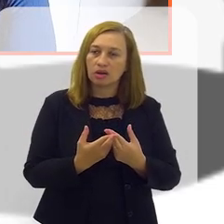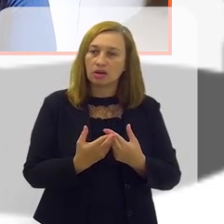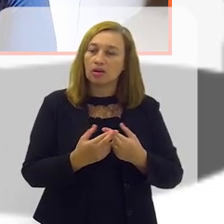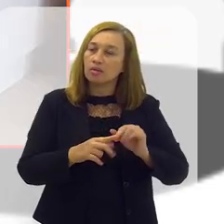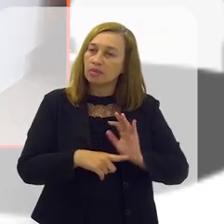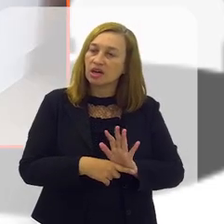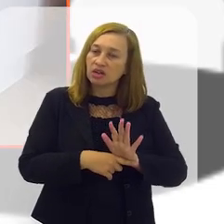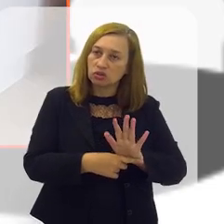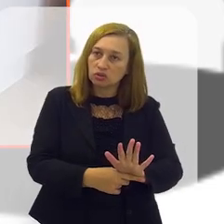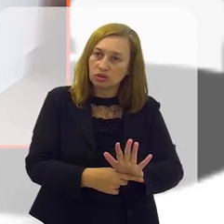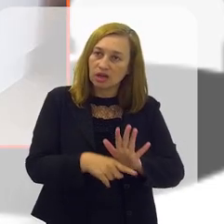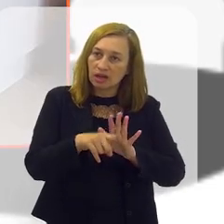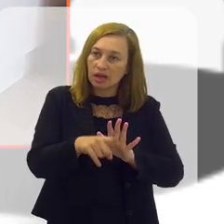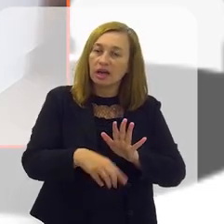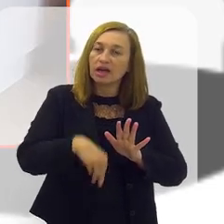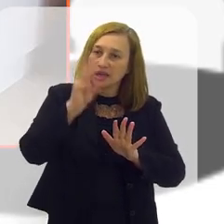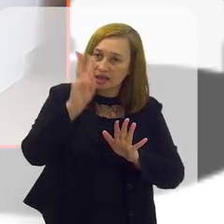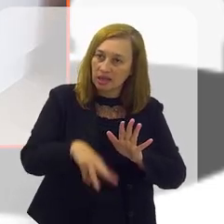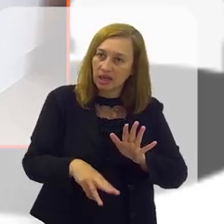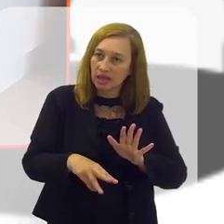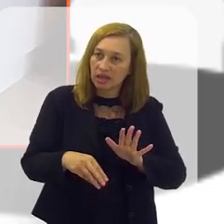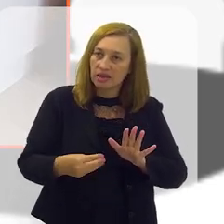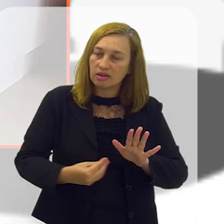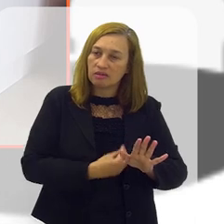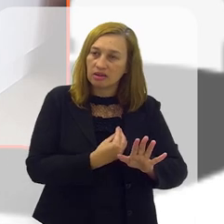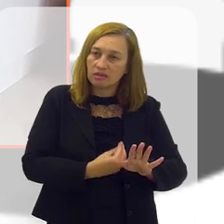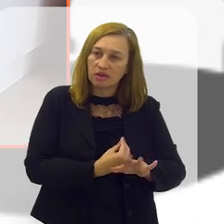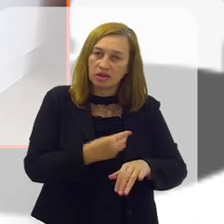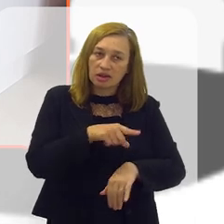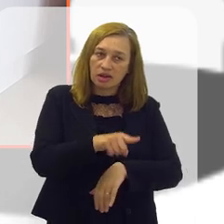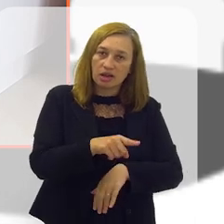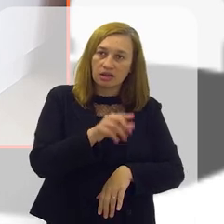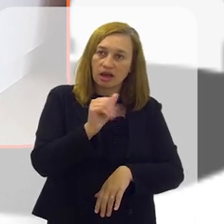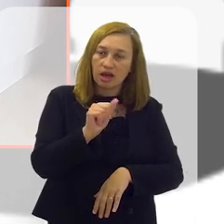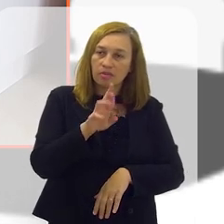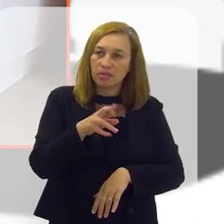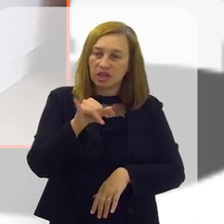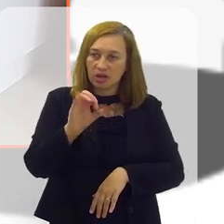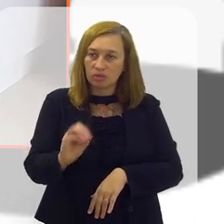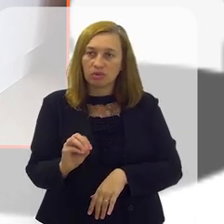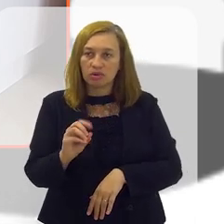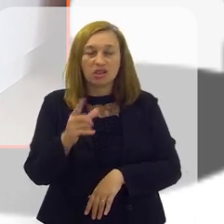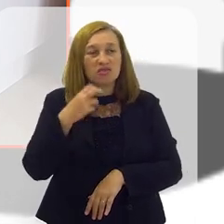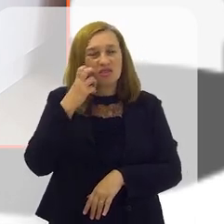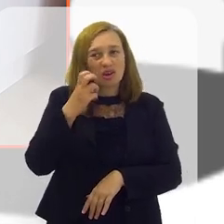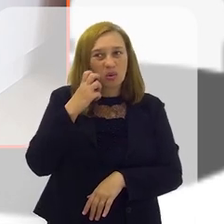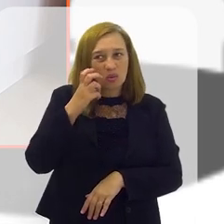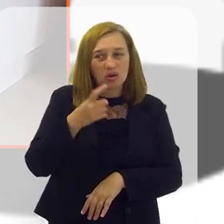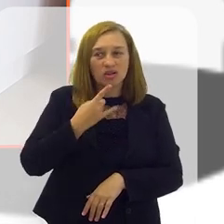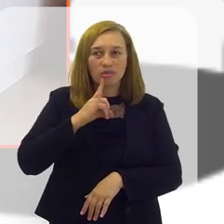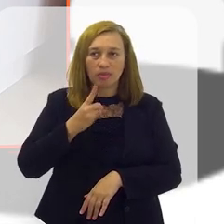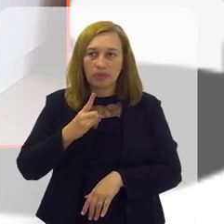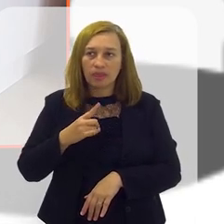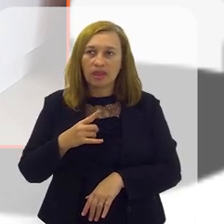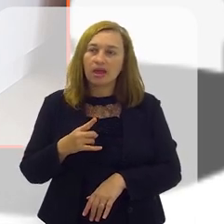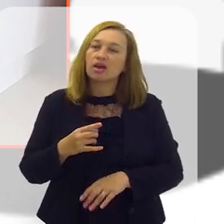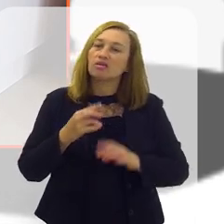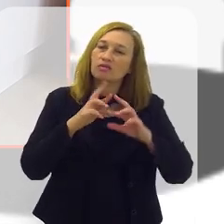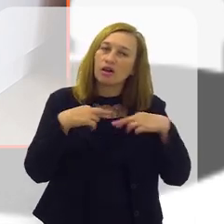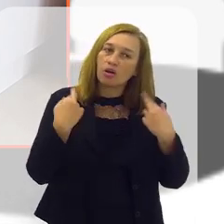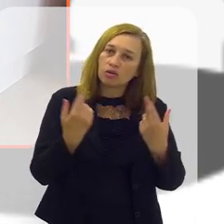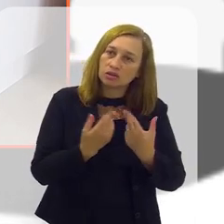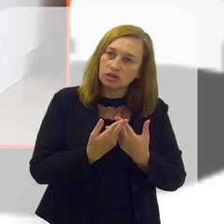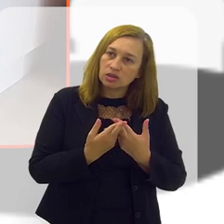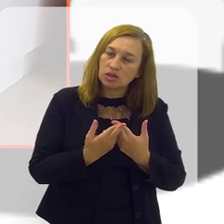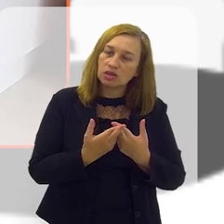abrigo e quiser participar da reunião por se sentir mal na forma de beber, os membros estão lá e